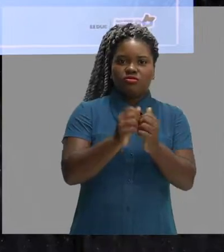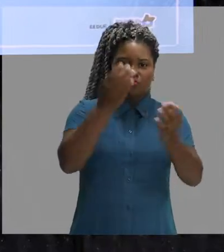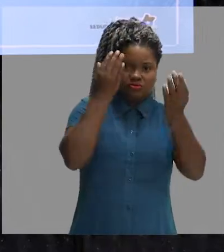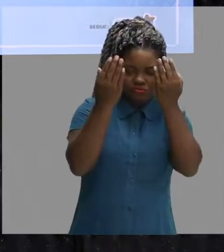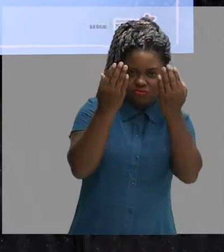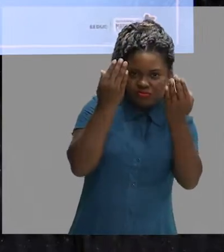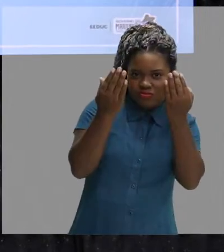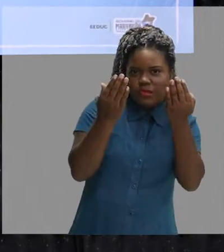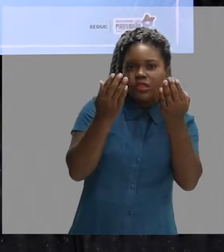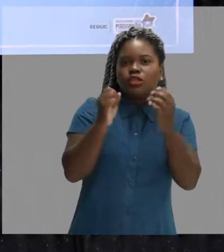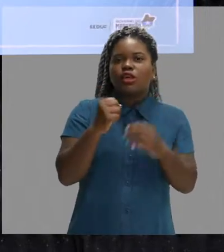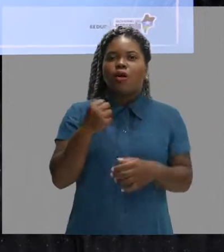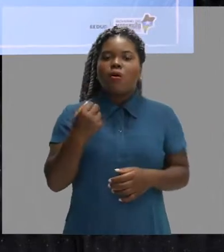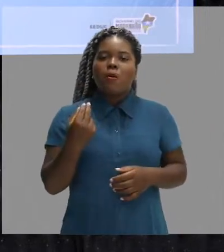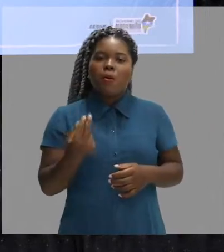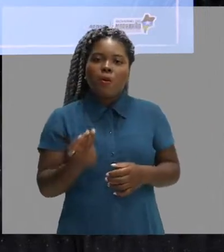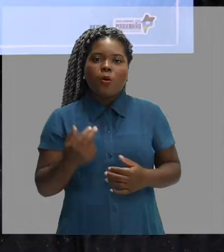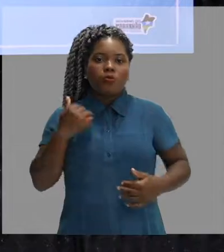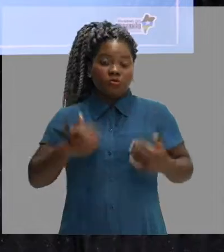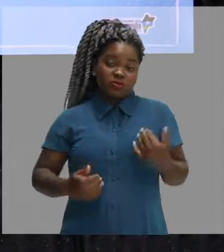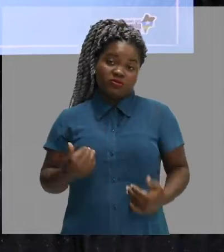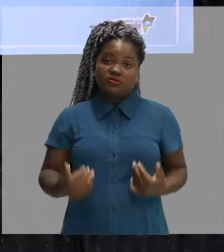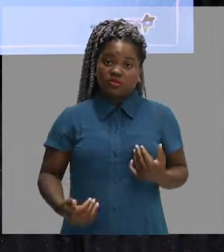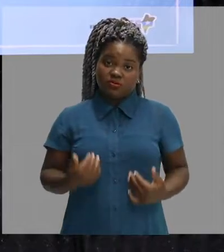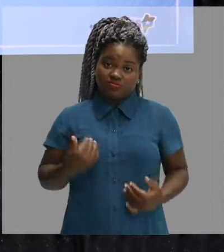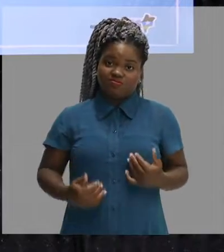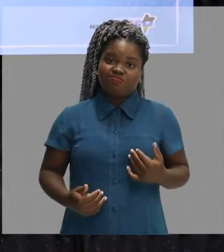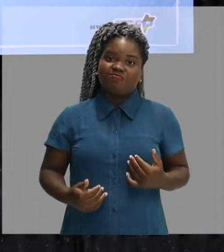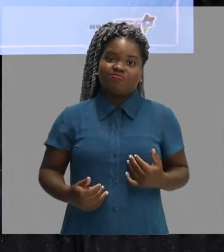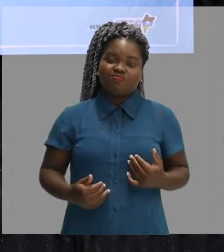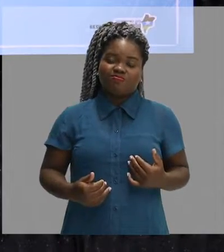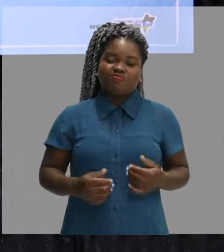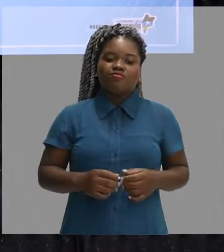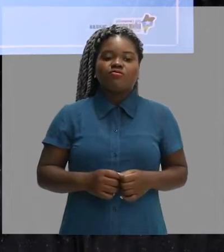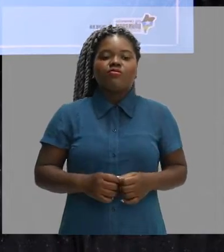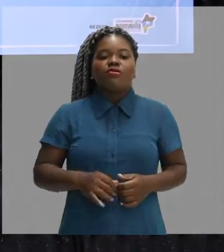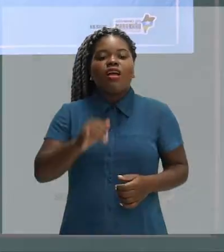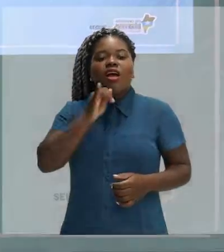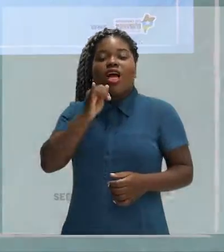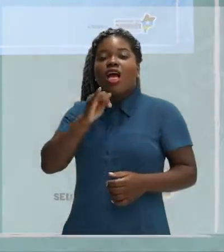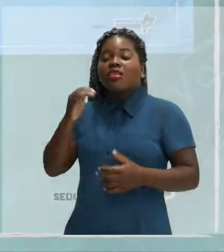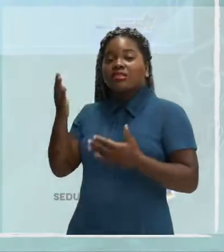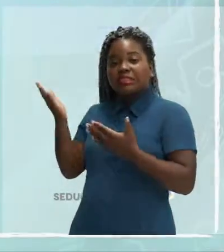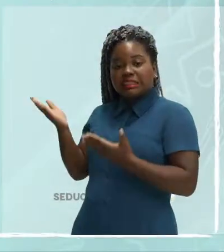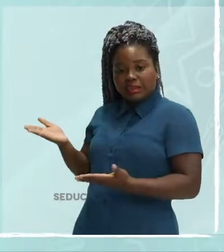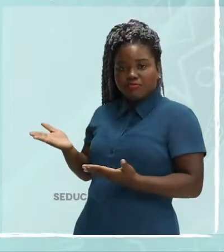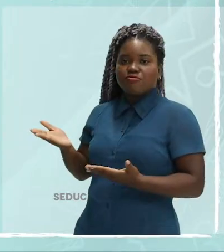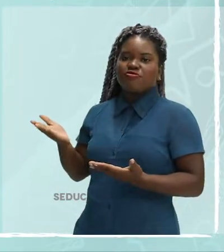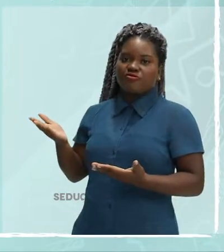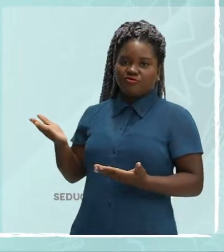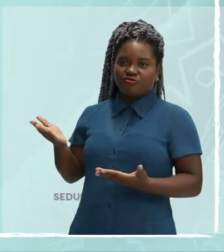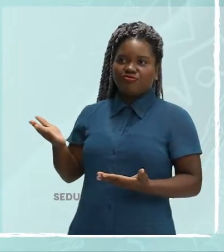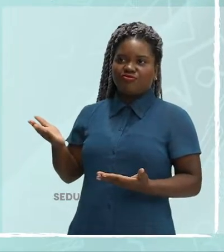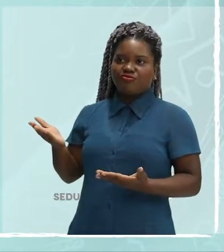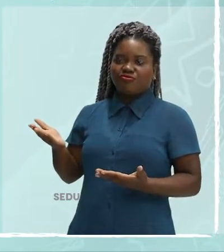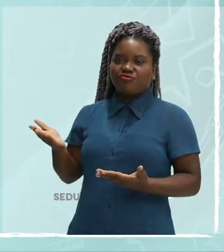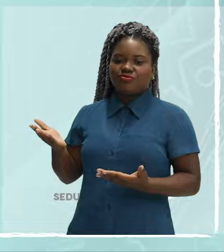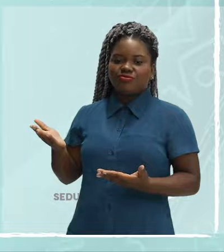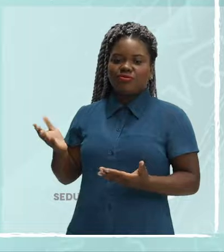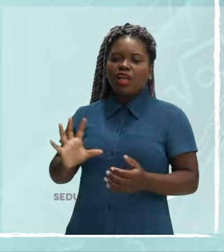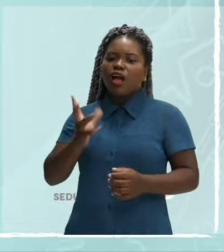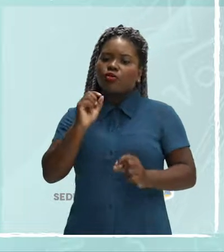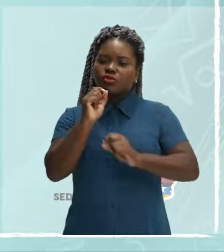entendeu? Então são exemplos distintos de como a violência acontece no cotidiano. Olha só, a violência patrimonial ou econômica ocorre quando